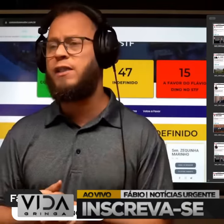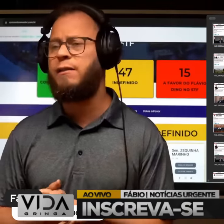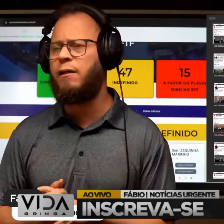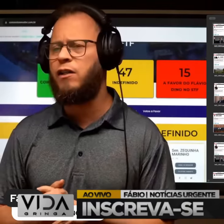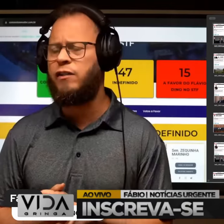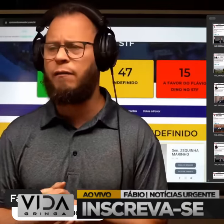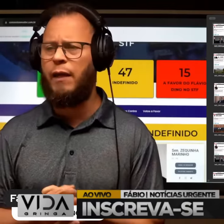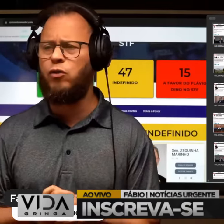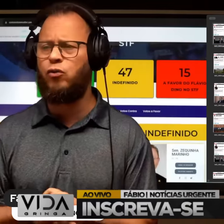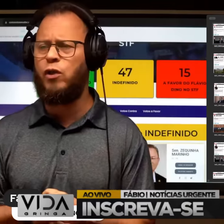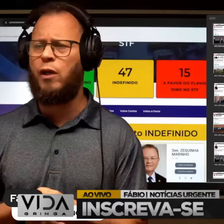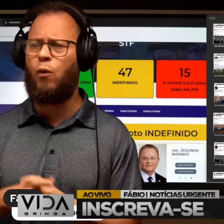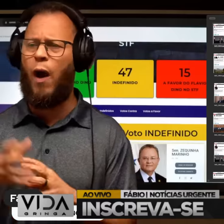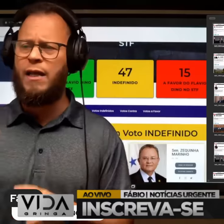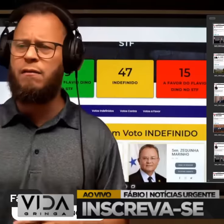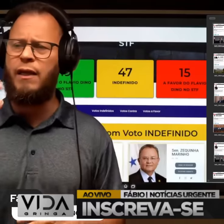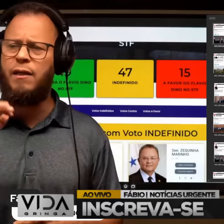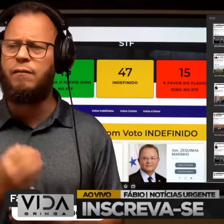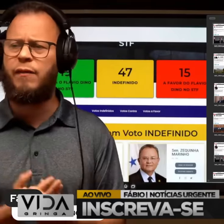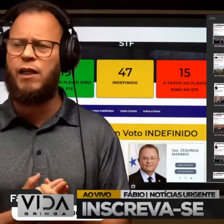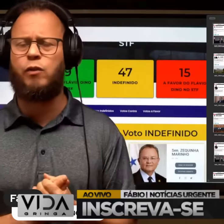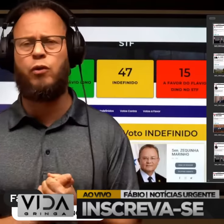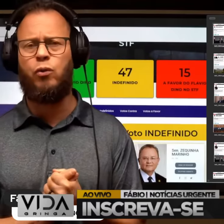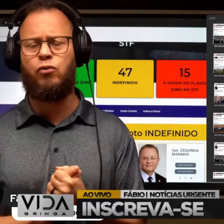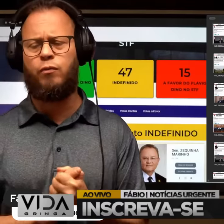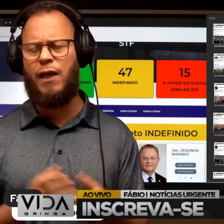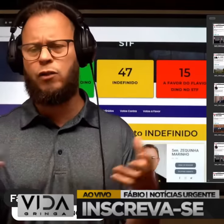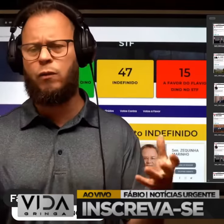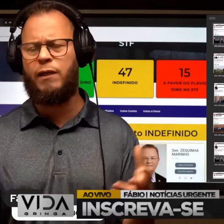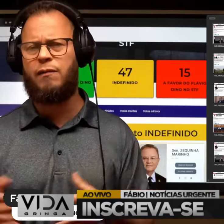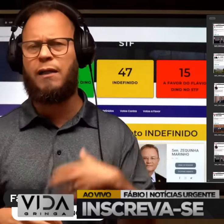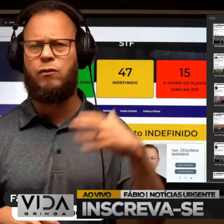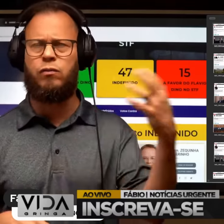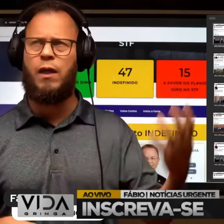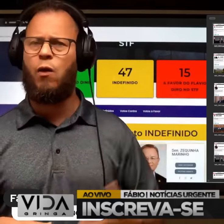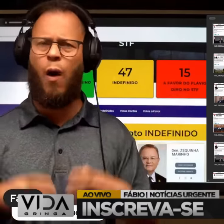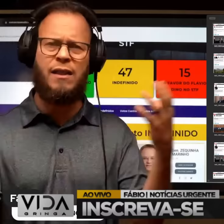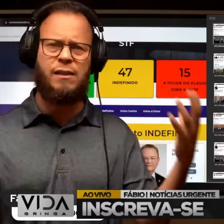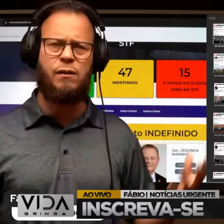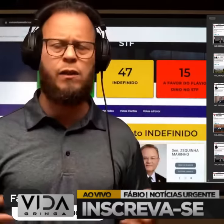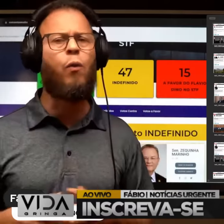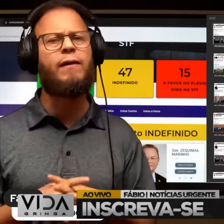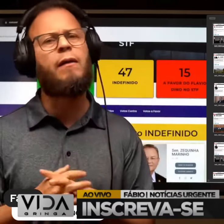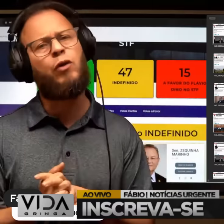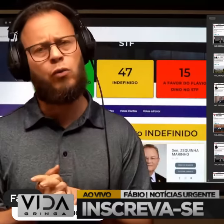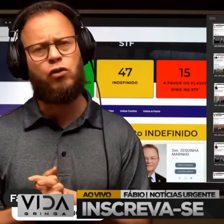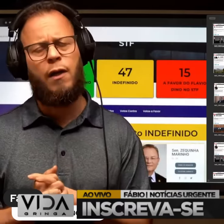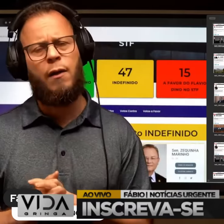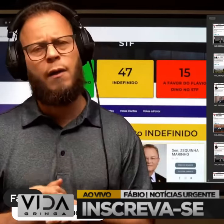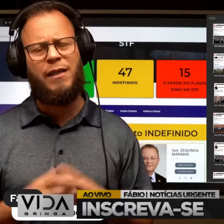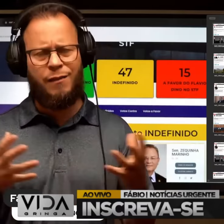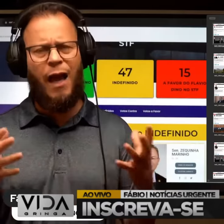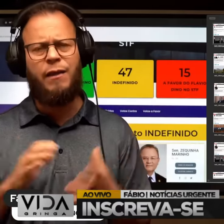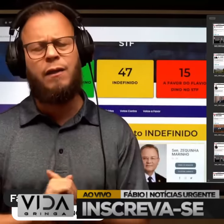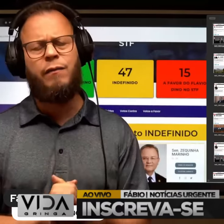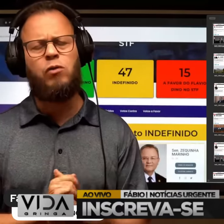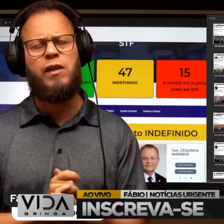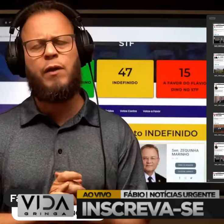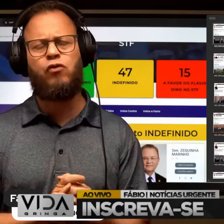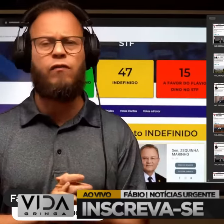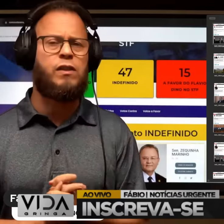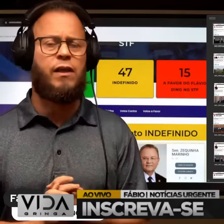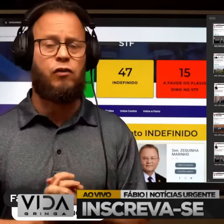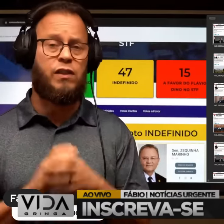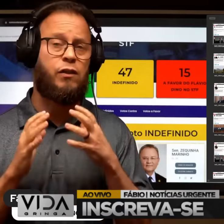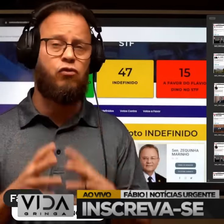nos estendemos hoje 43 minutos, mais com a entrada, quase 50 minutos. Mas tá aí. Deus